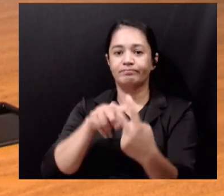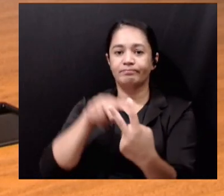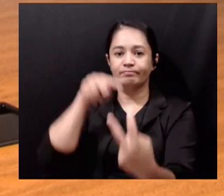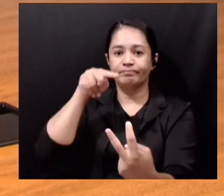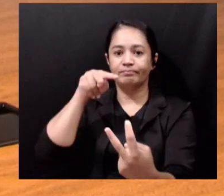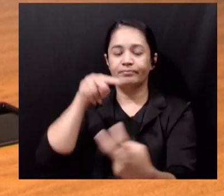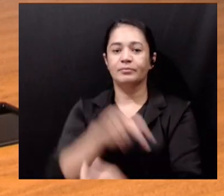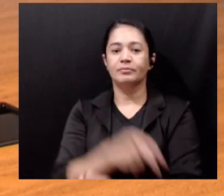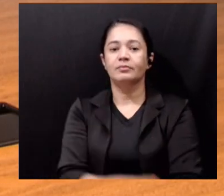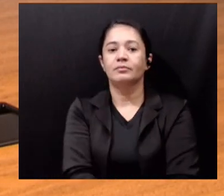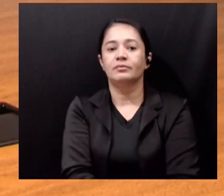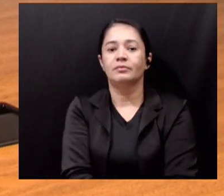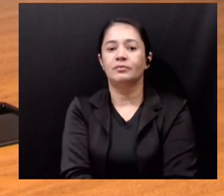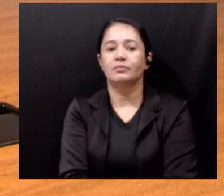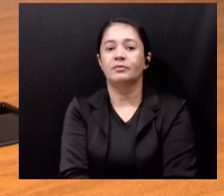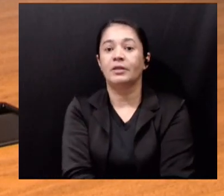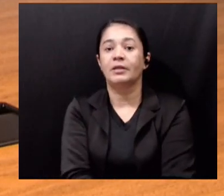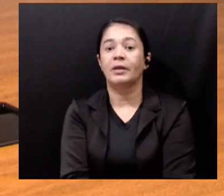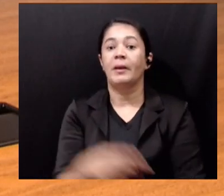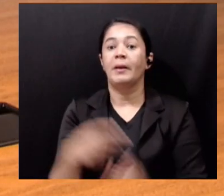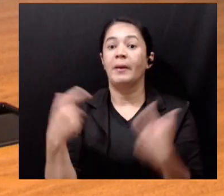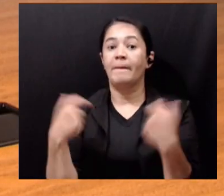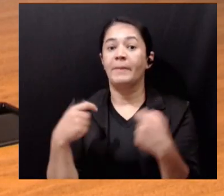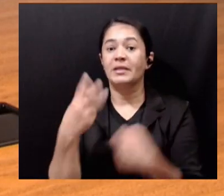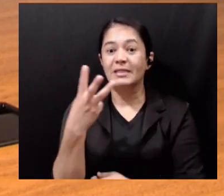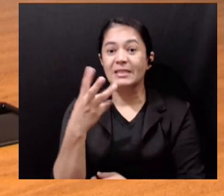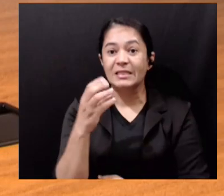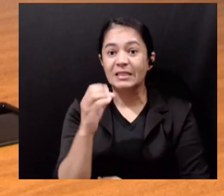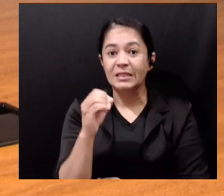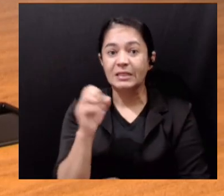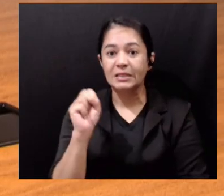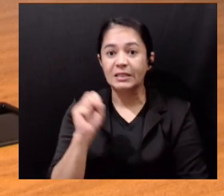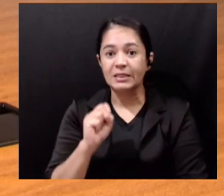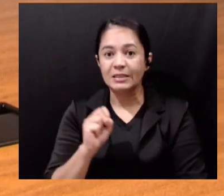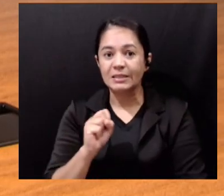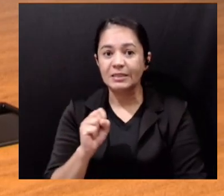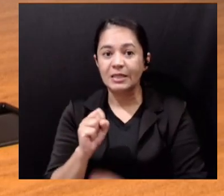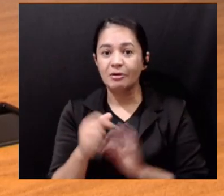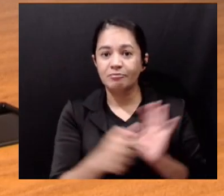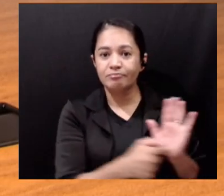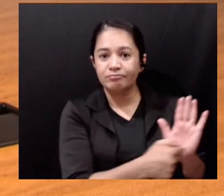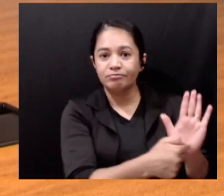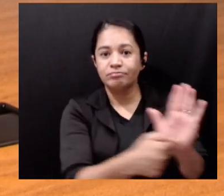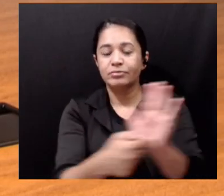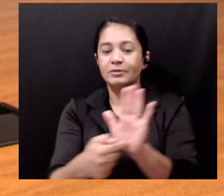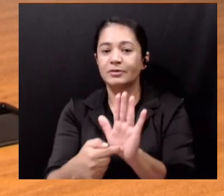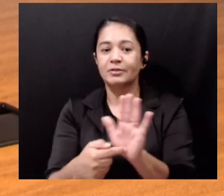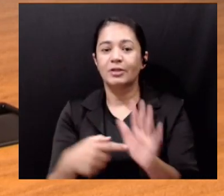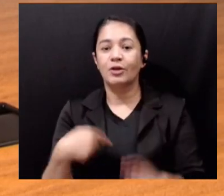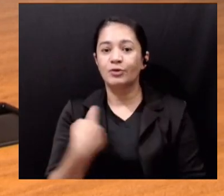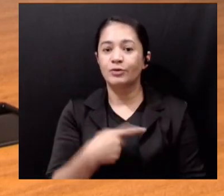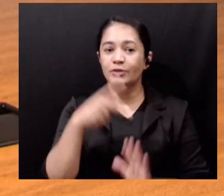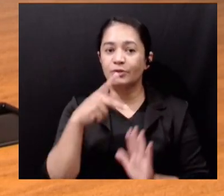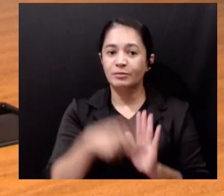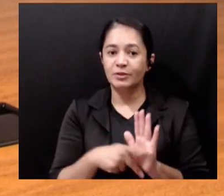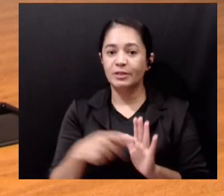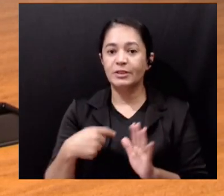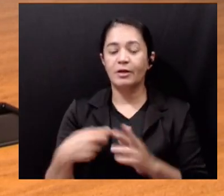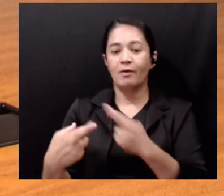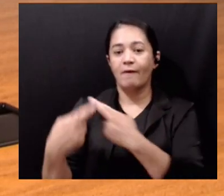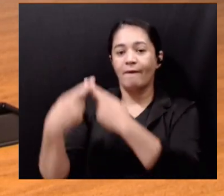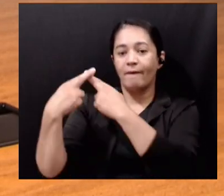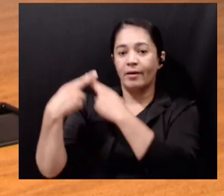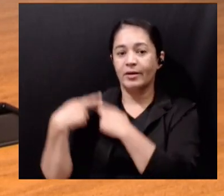vídeo de 30 segundos apresentando um vídeo de pitch do nosso projeto e eu fui o responsável por gravar e